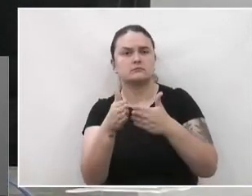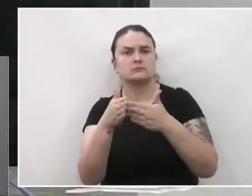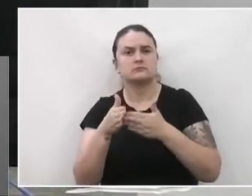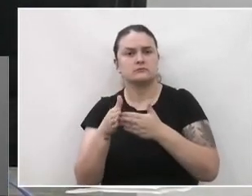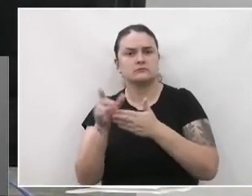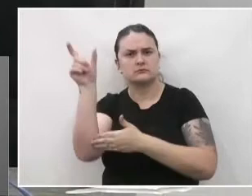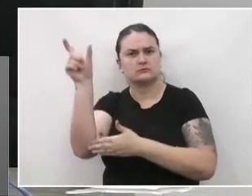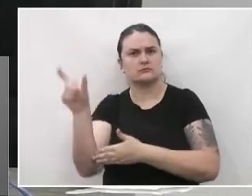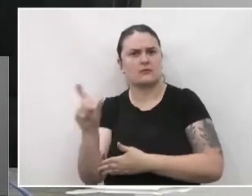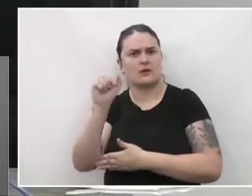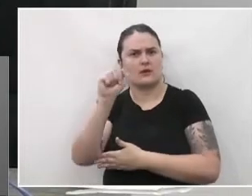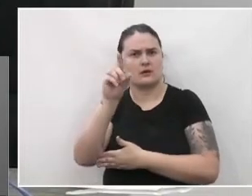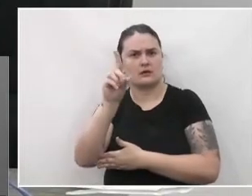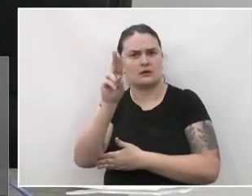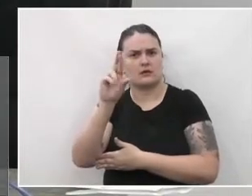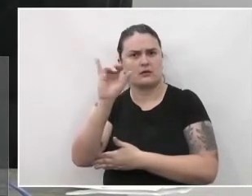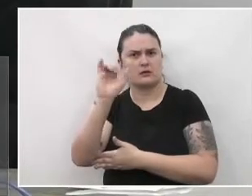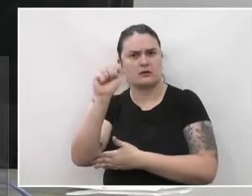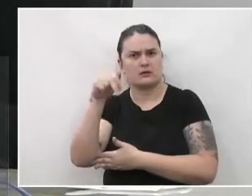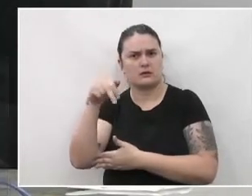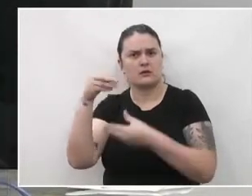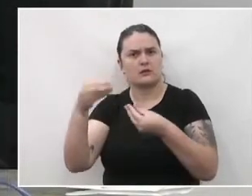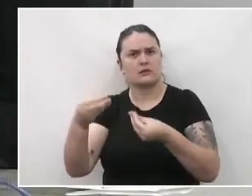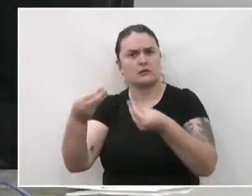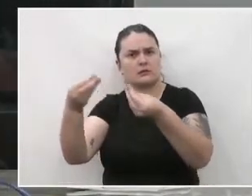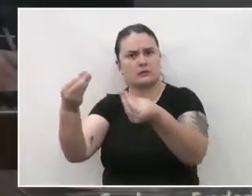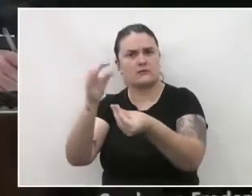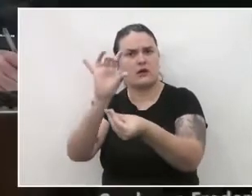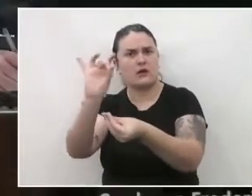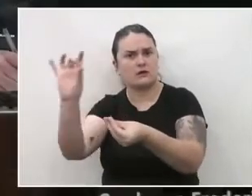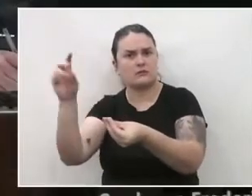ao senhor Adrian para que apanhe as assinaturas.